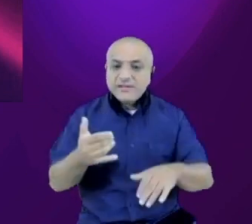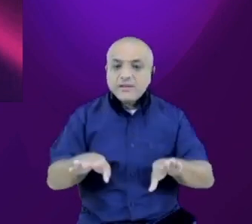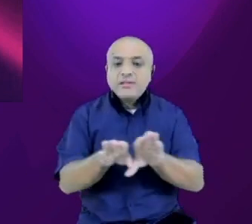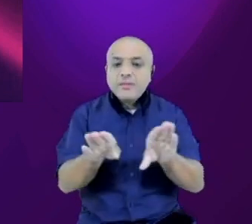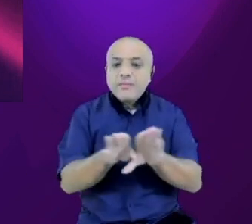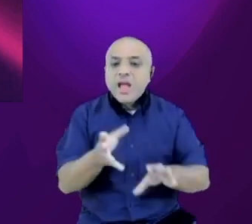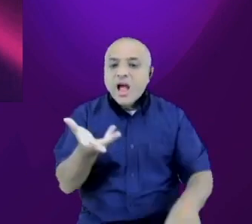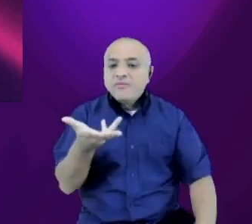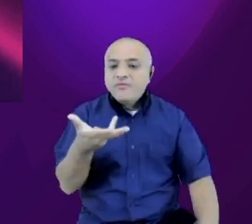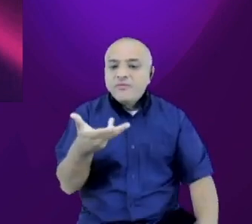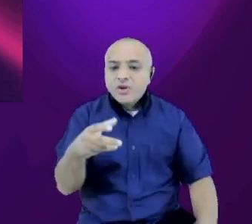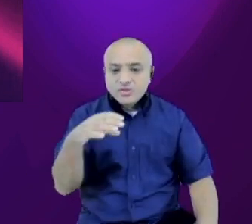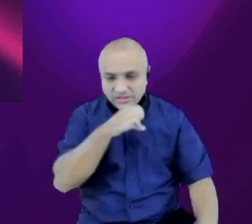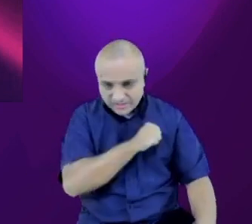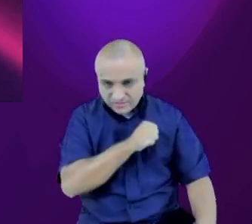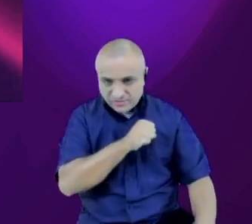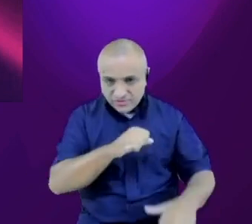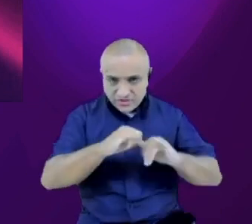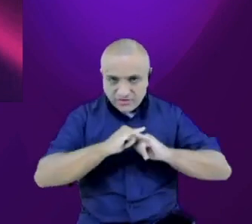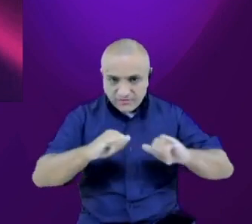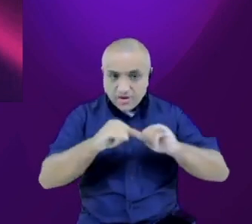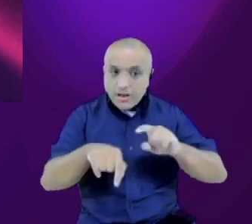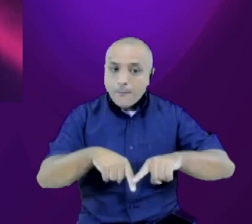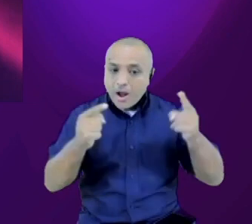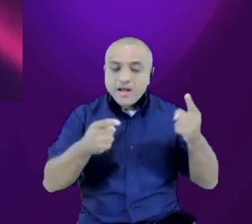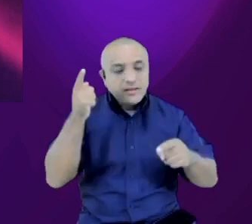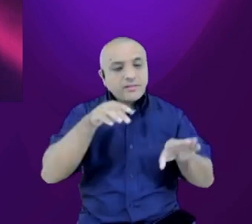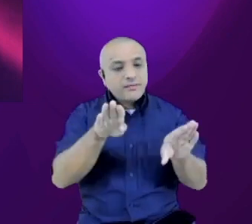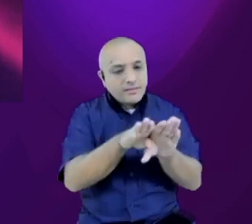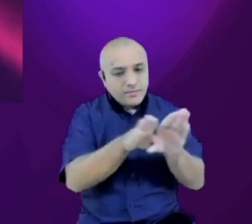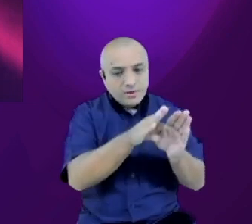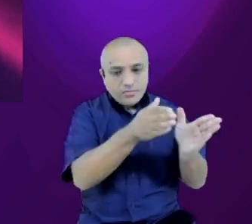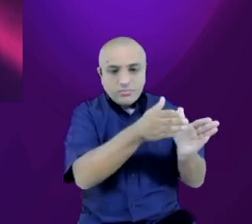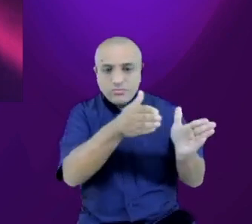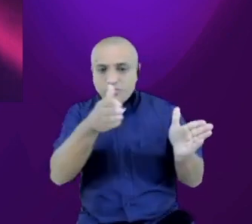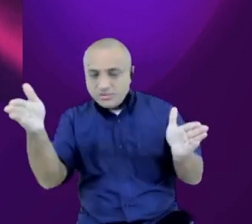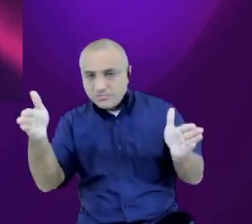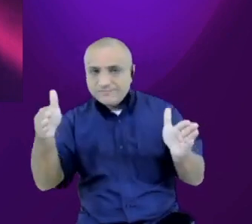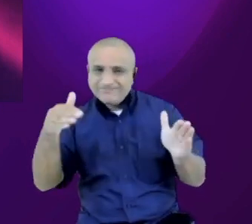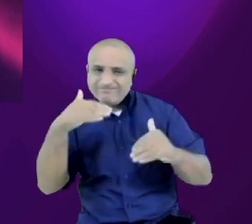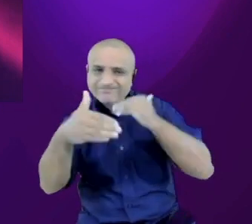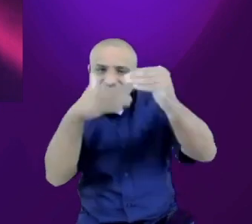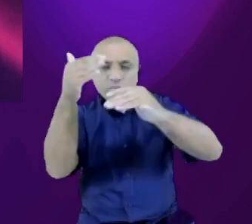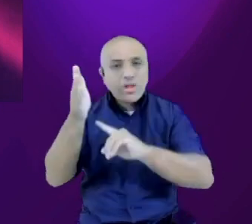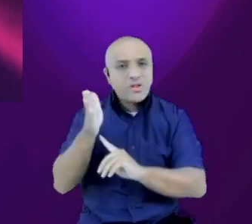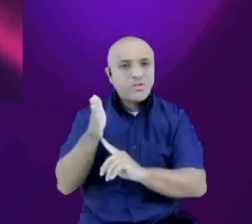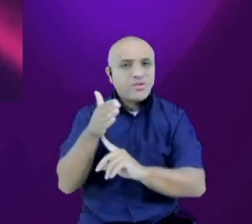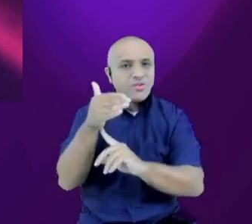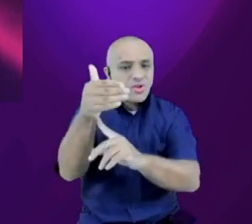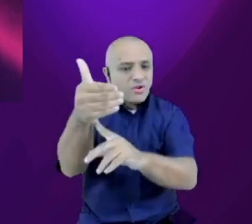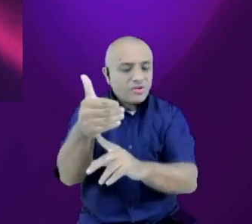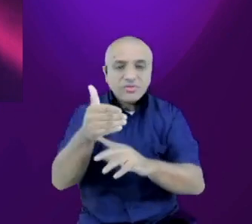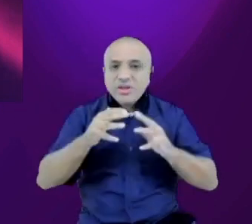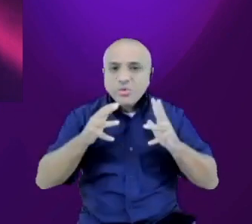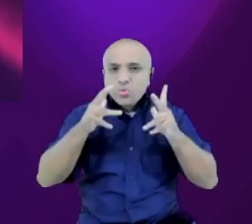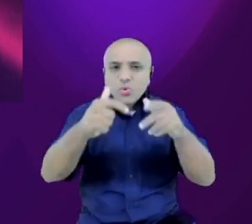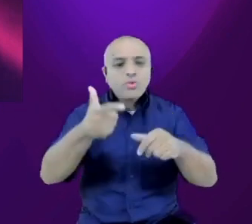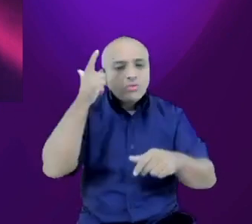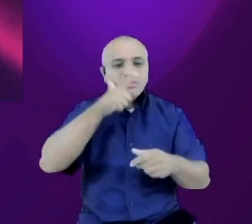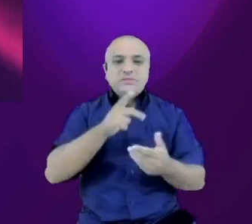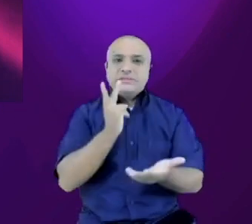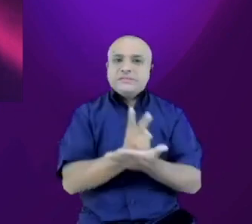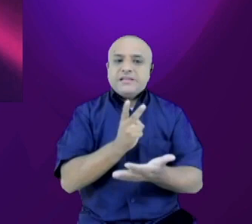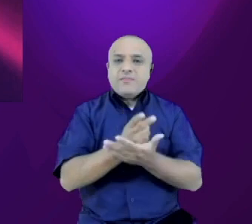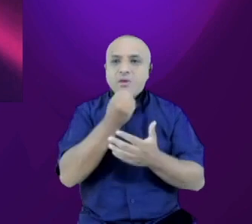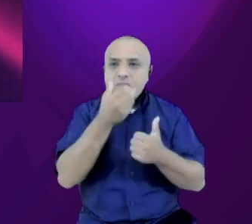de captação dessas imagens. Mas também durante esse desenvolvimento tecnológico, nem todos os pontos eles foram sempre